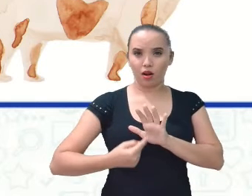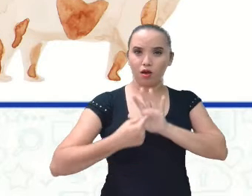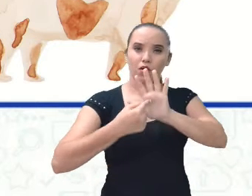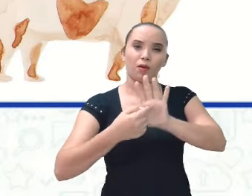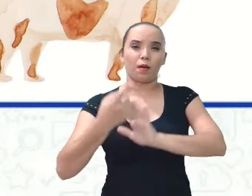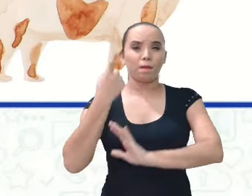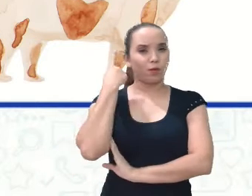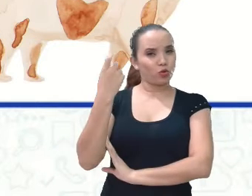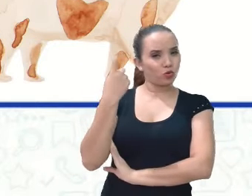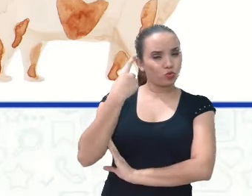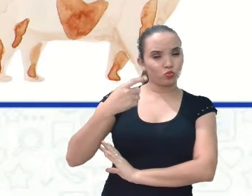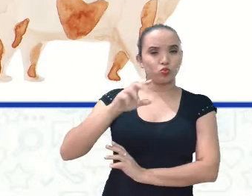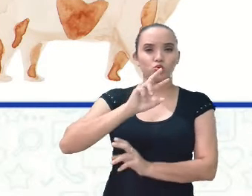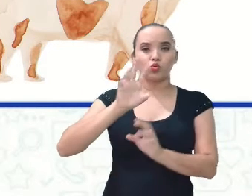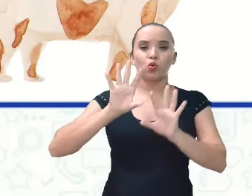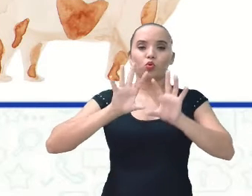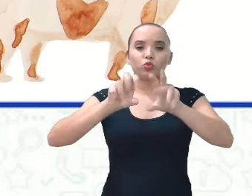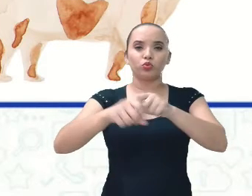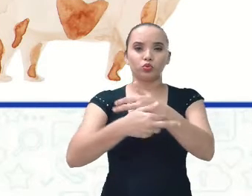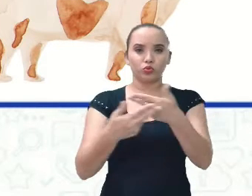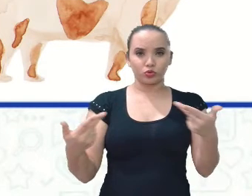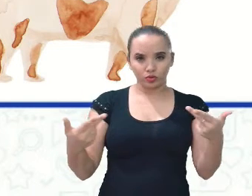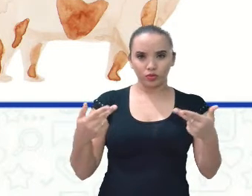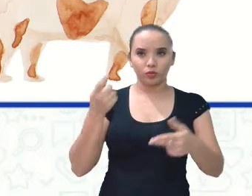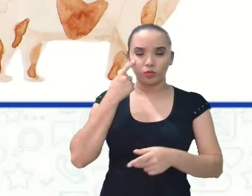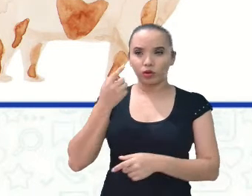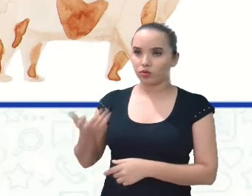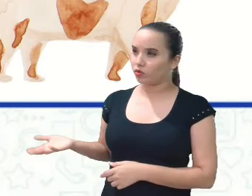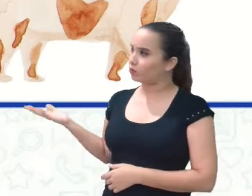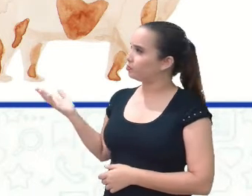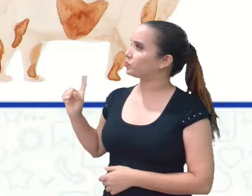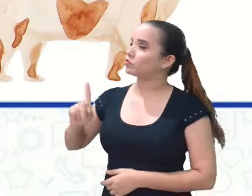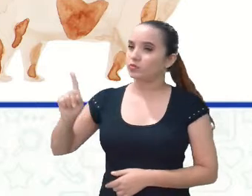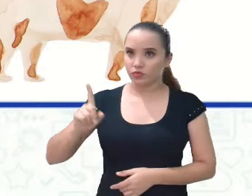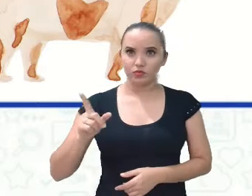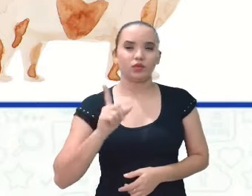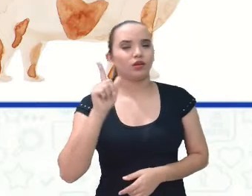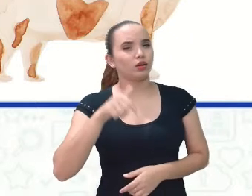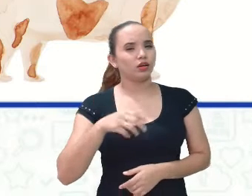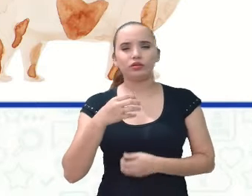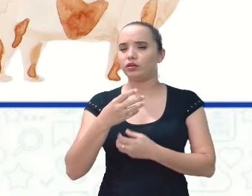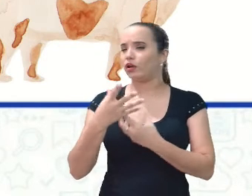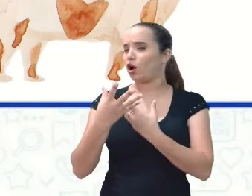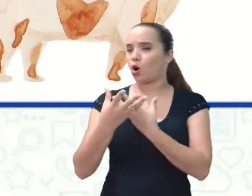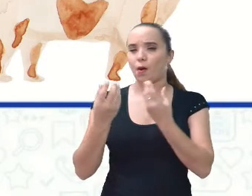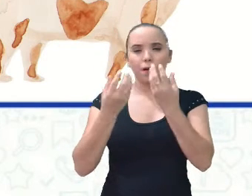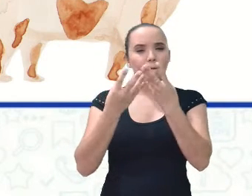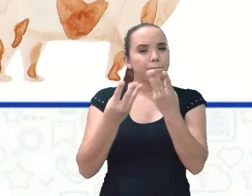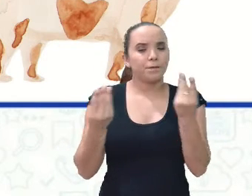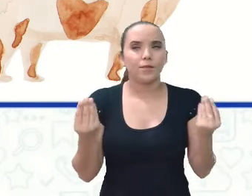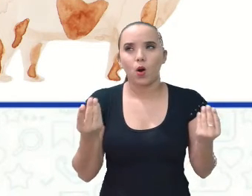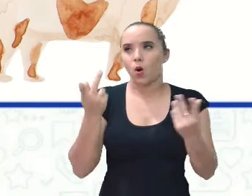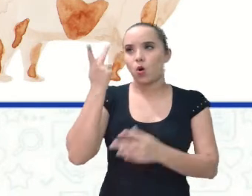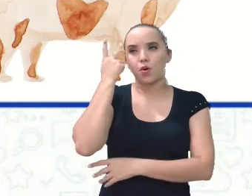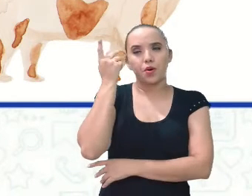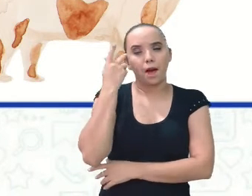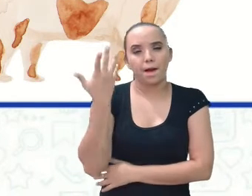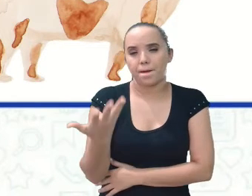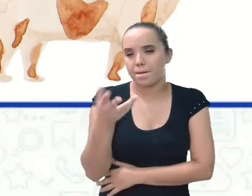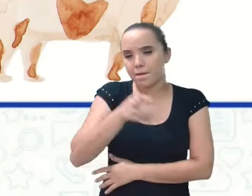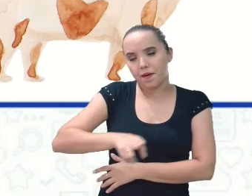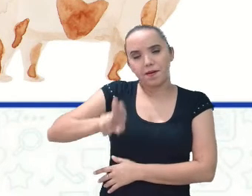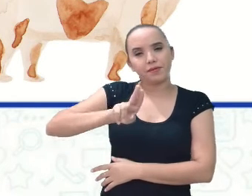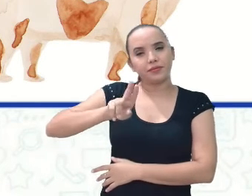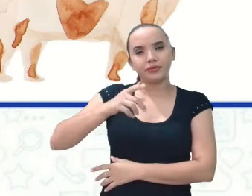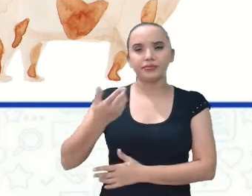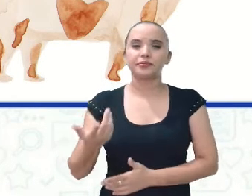pouquinho. Então, vocês estão vendo aí, uma das formas mais comuns da onomatopeia é representar o que